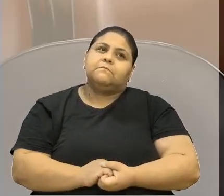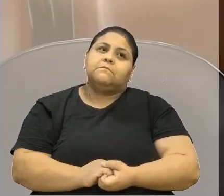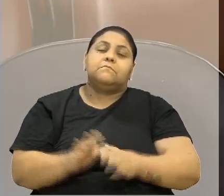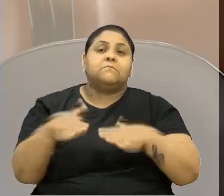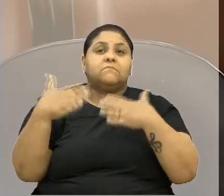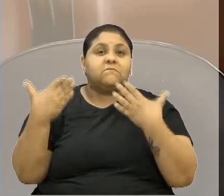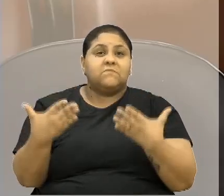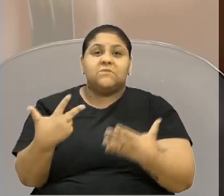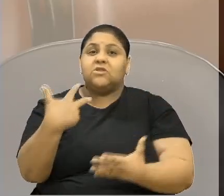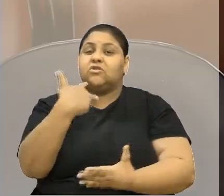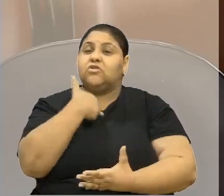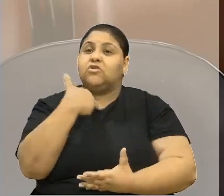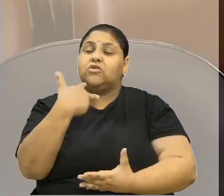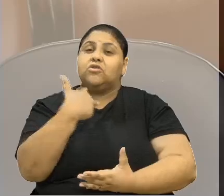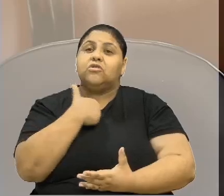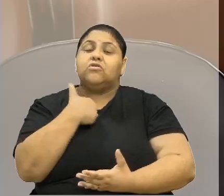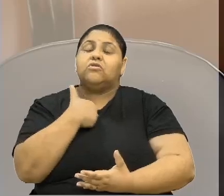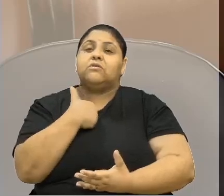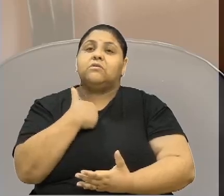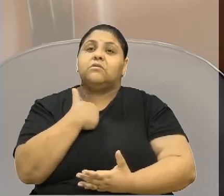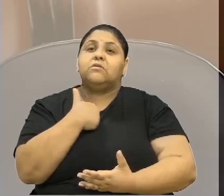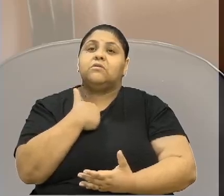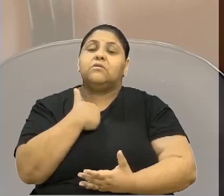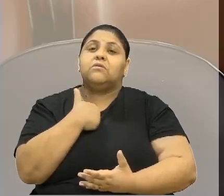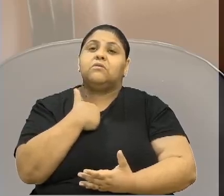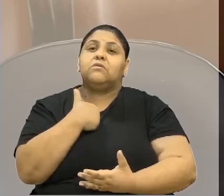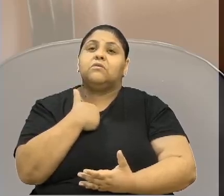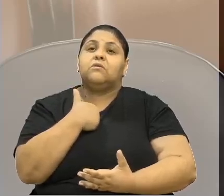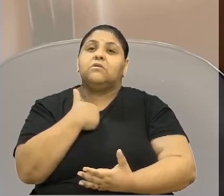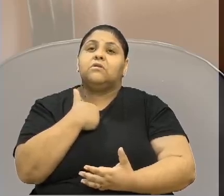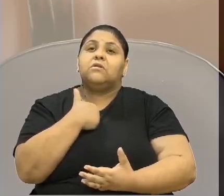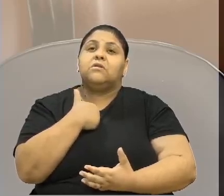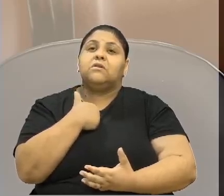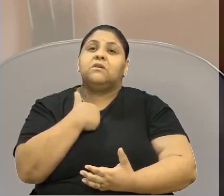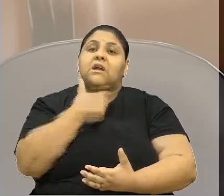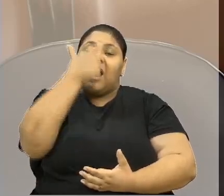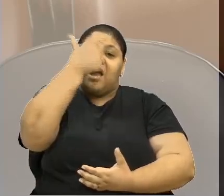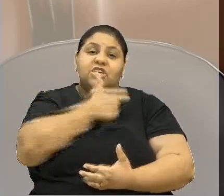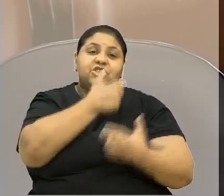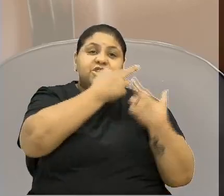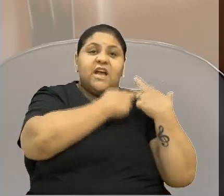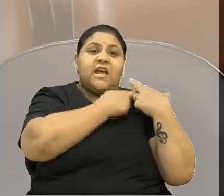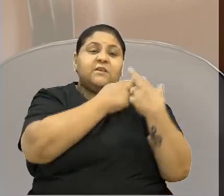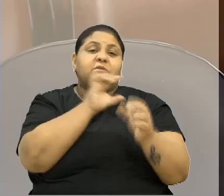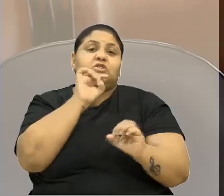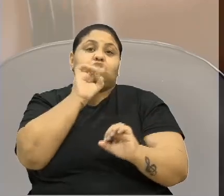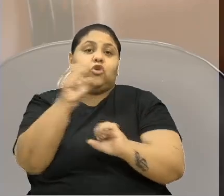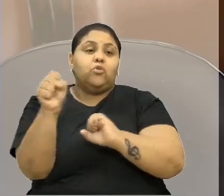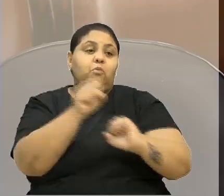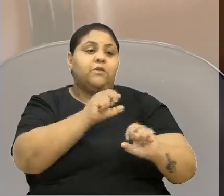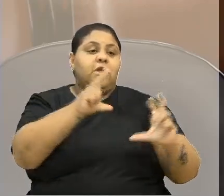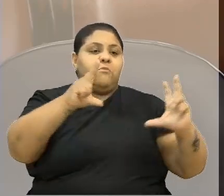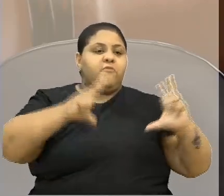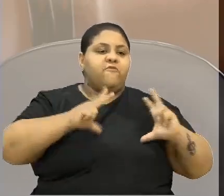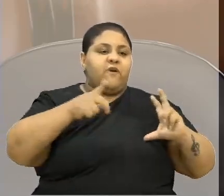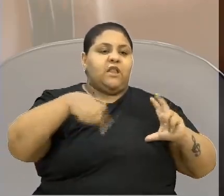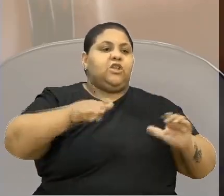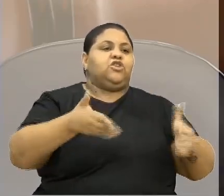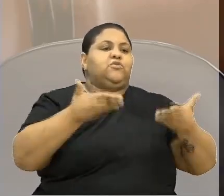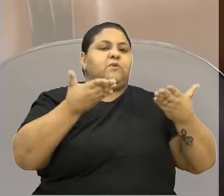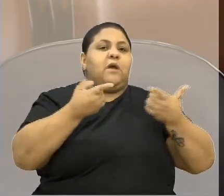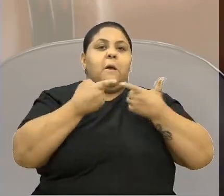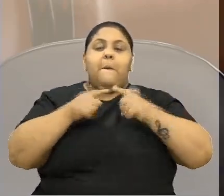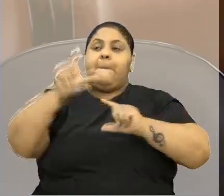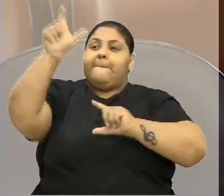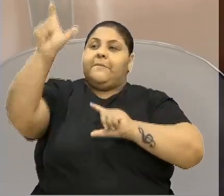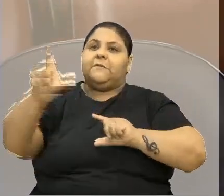Então a gente não pode jogar só para o poder privado a responsabilidade e dizer, estamos estimulando vocês. Mas quando as pessoas olham